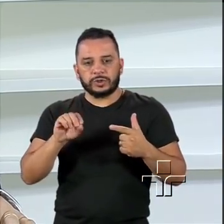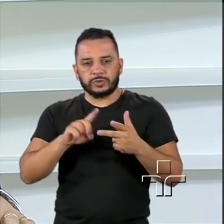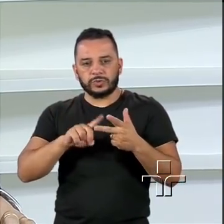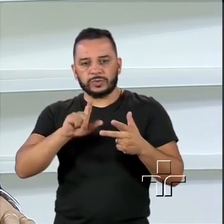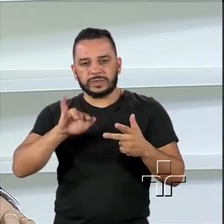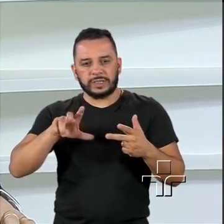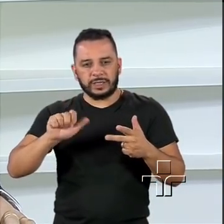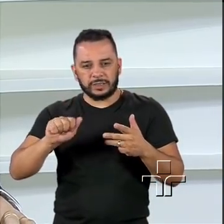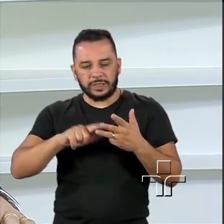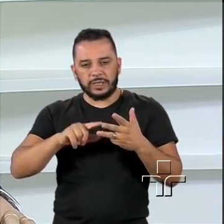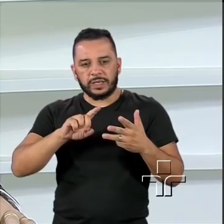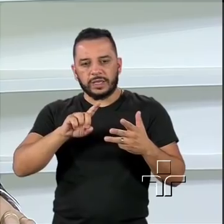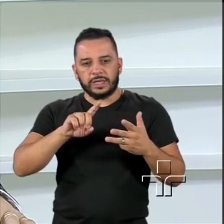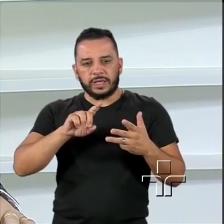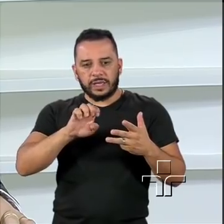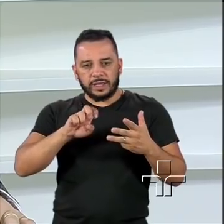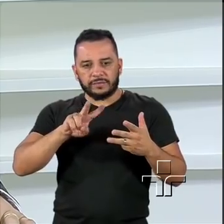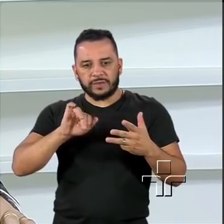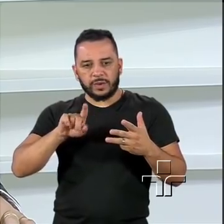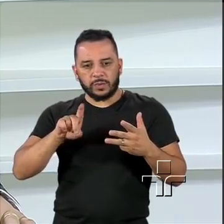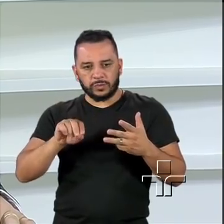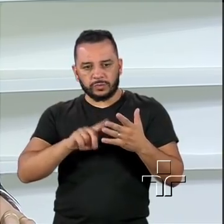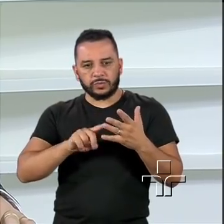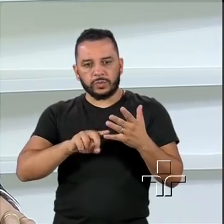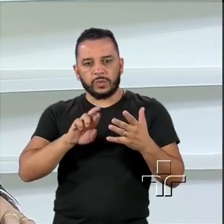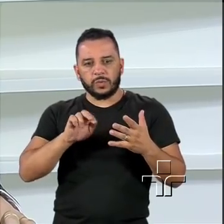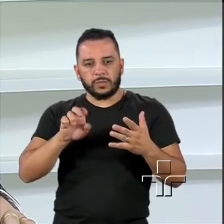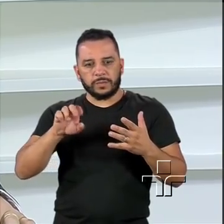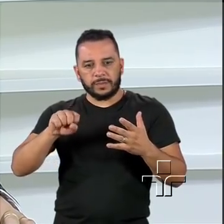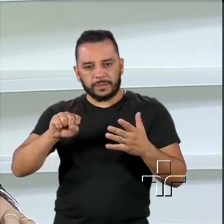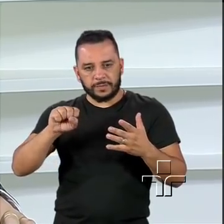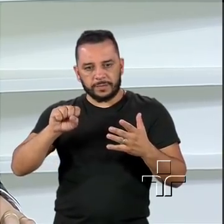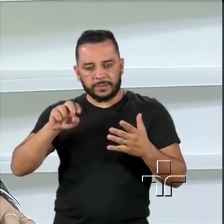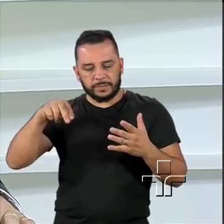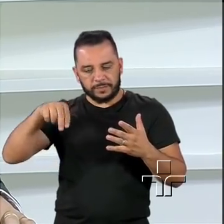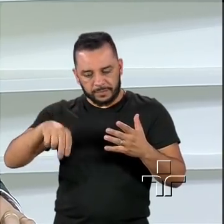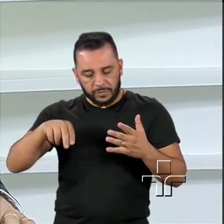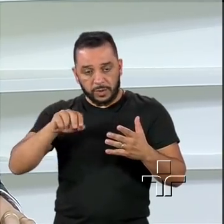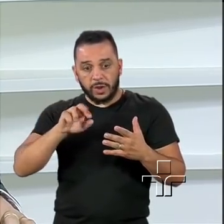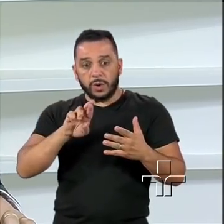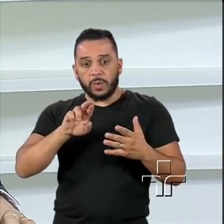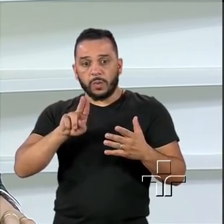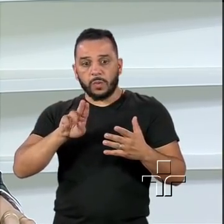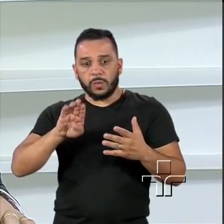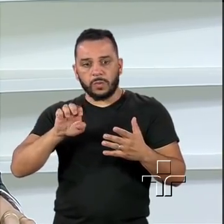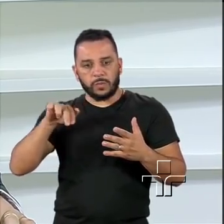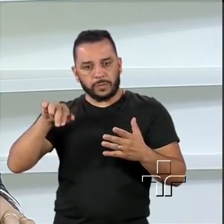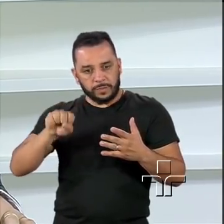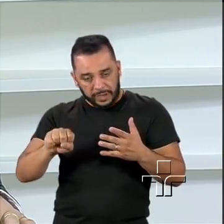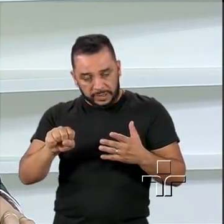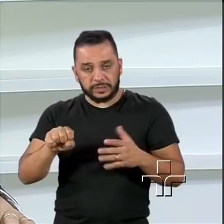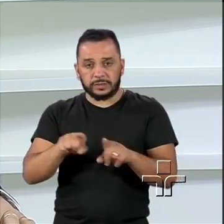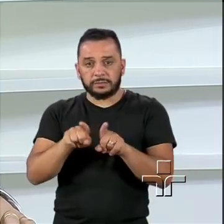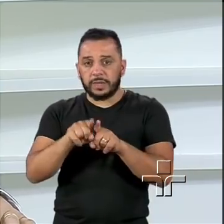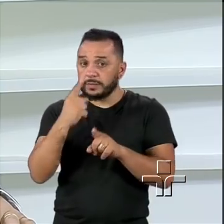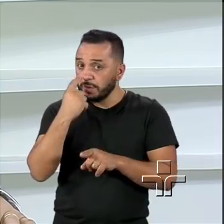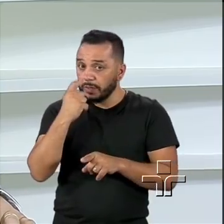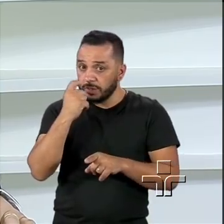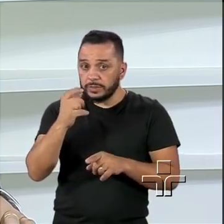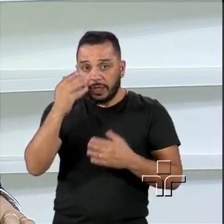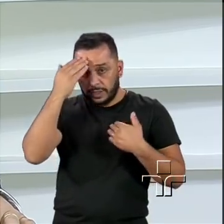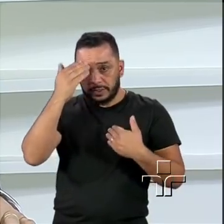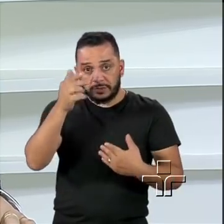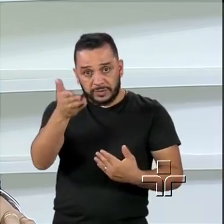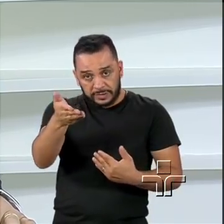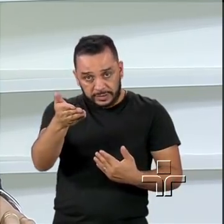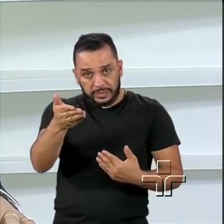do Evaldo Novellini, do Rubens Figueiredo e do nosso cartunista Paulo Caruso. Agradeço especialmente também a você que nos acompanhou até agora